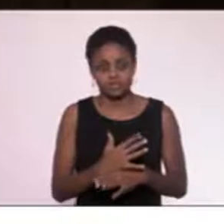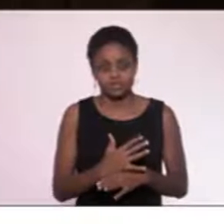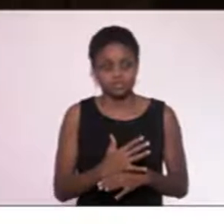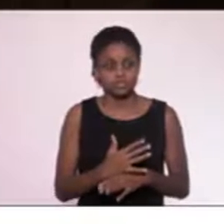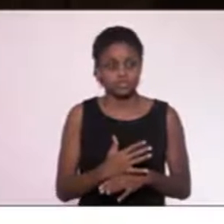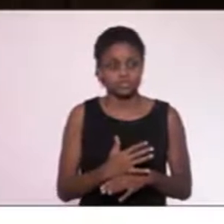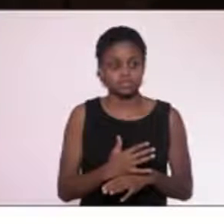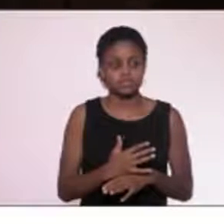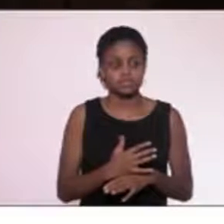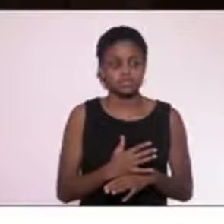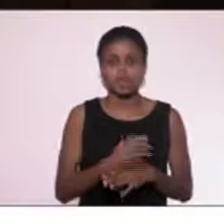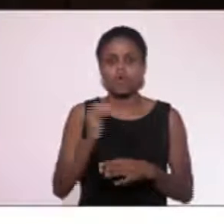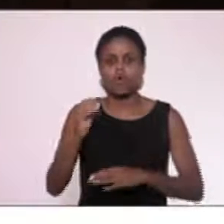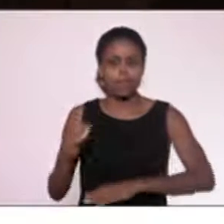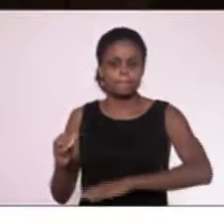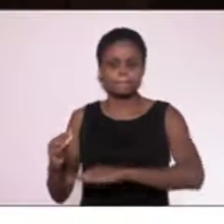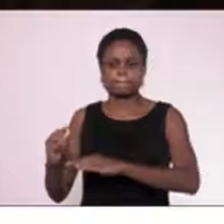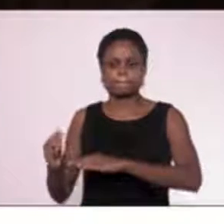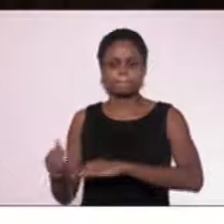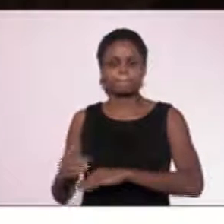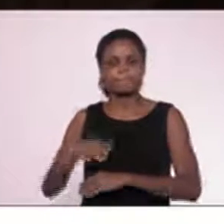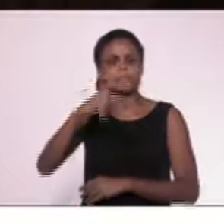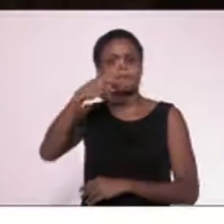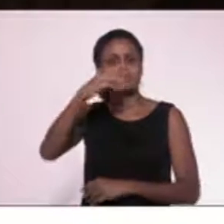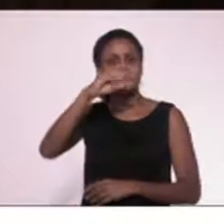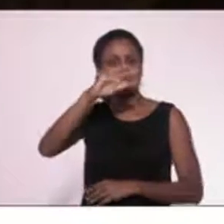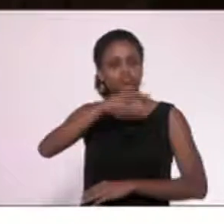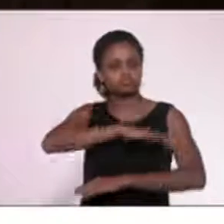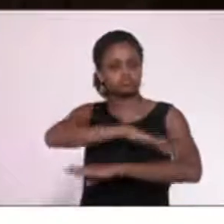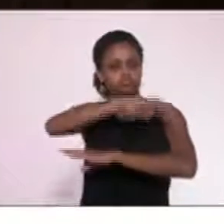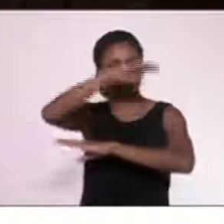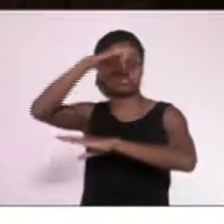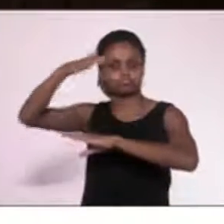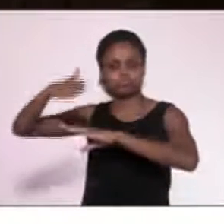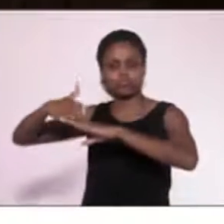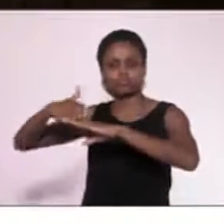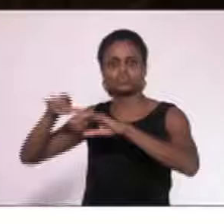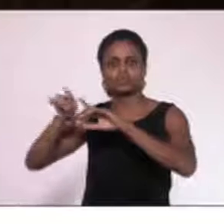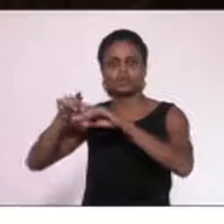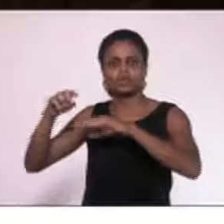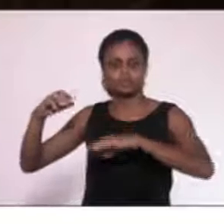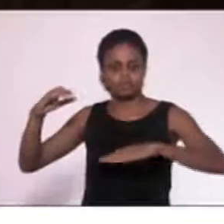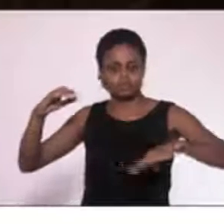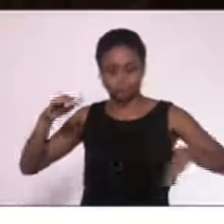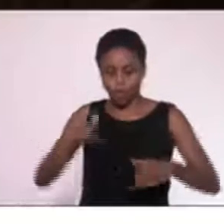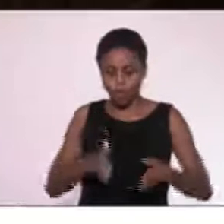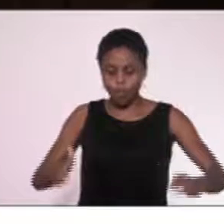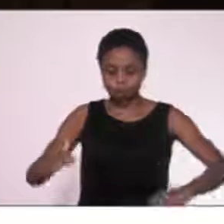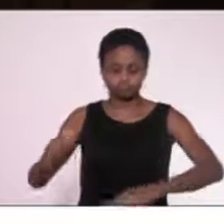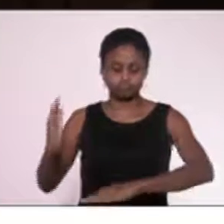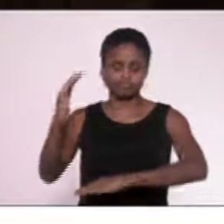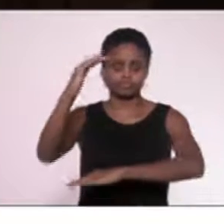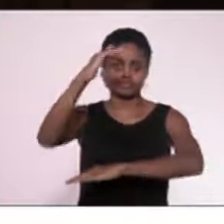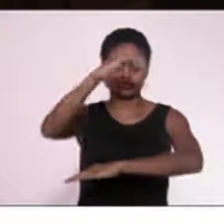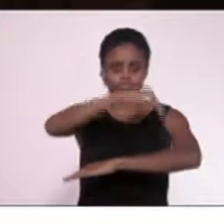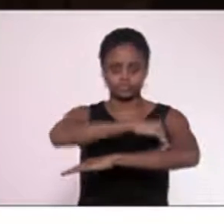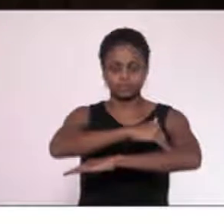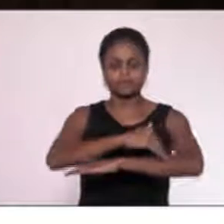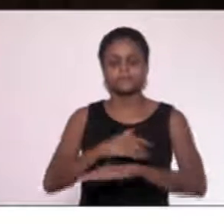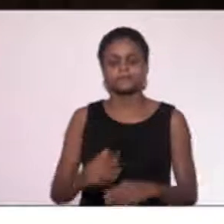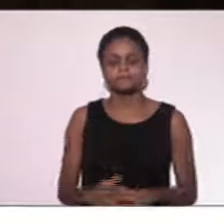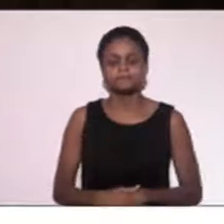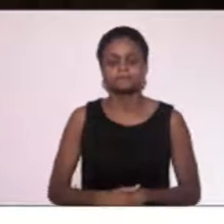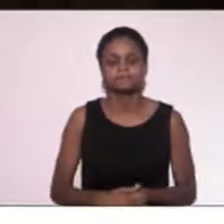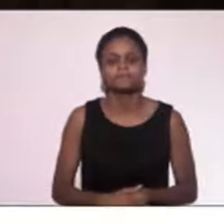com pontes e viadutos. O que eu quero dizer com isso? Que uma gama enorme de pontes e